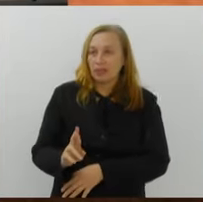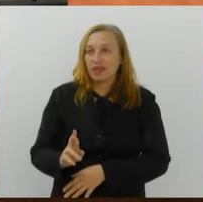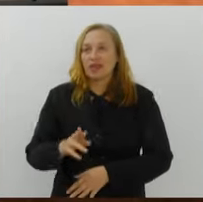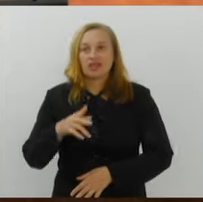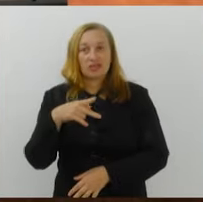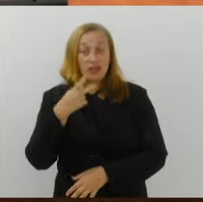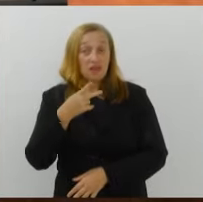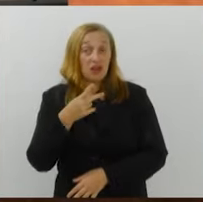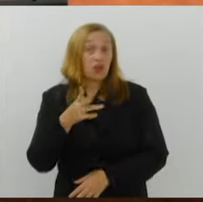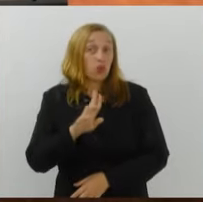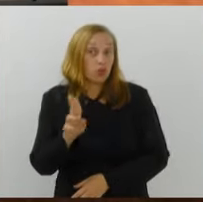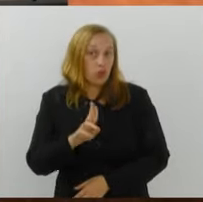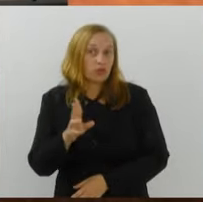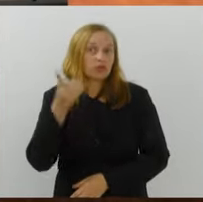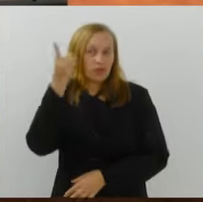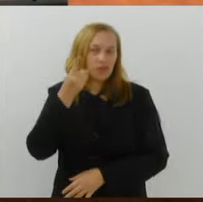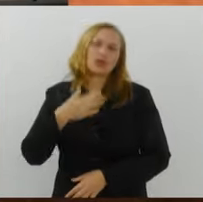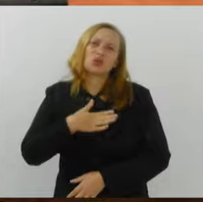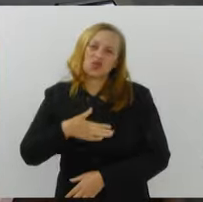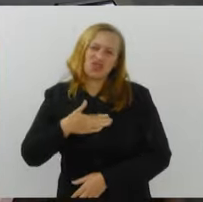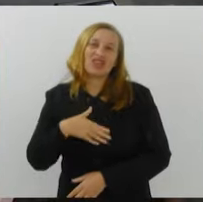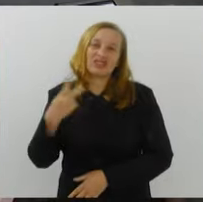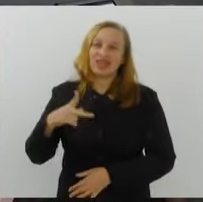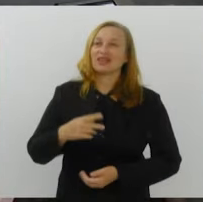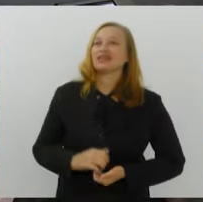nenhum deputado, presidente. Mas eu gostei dele.